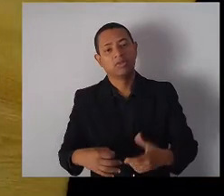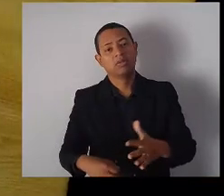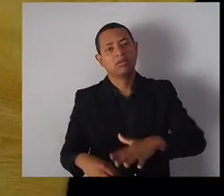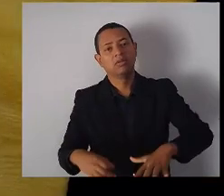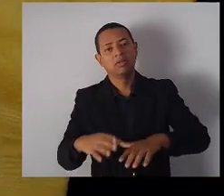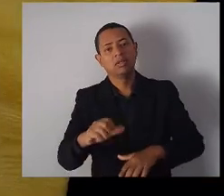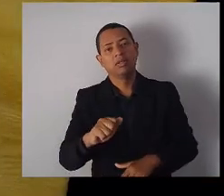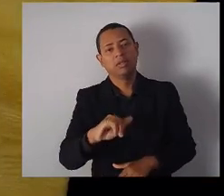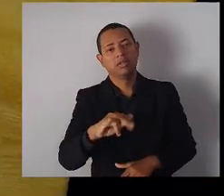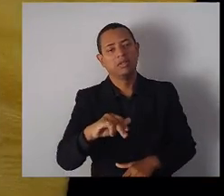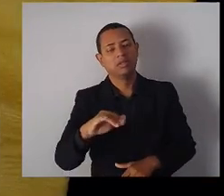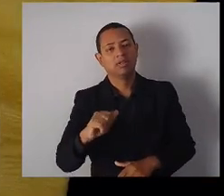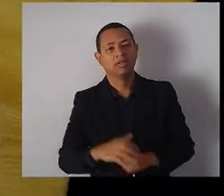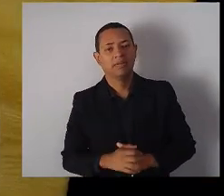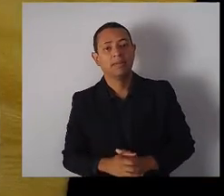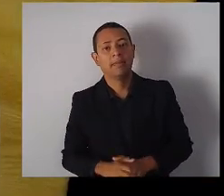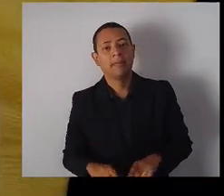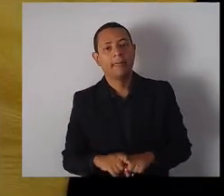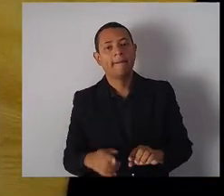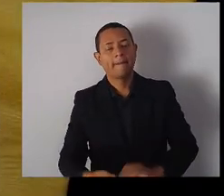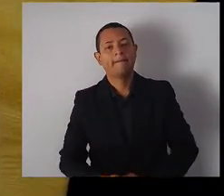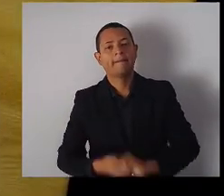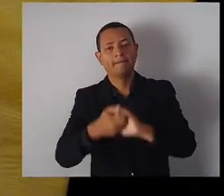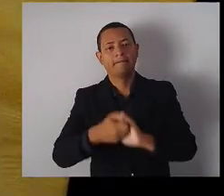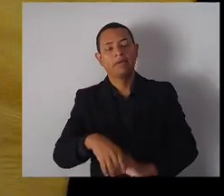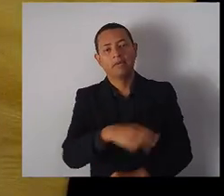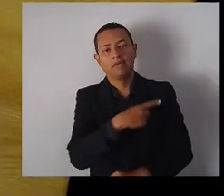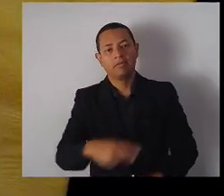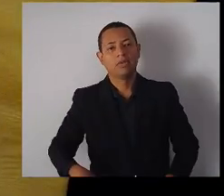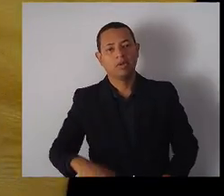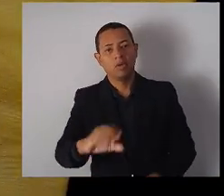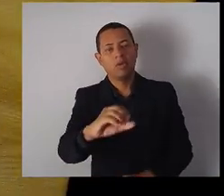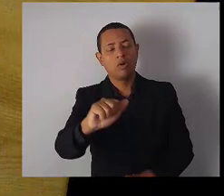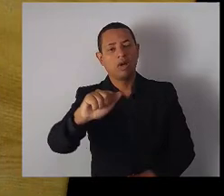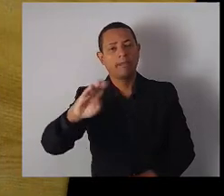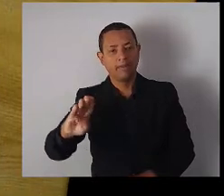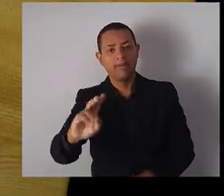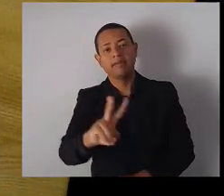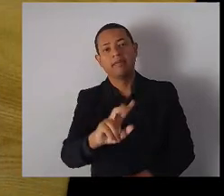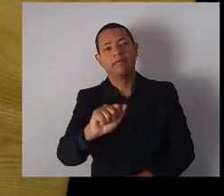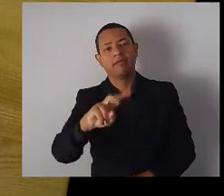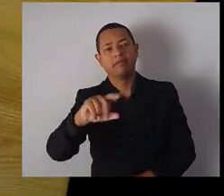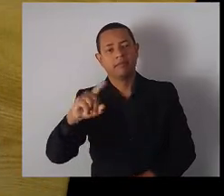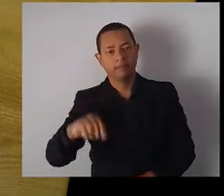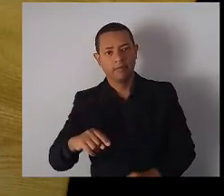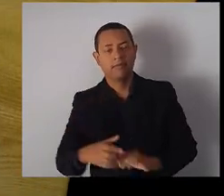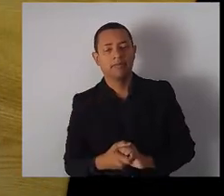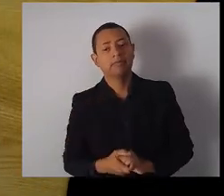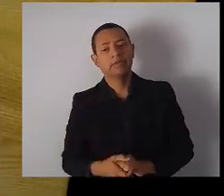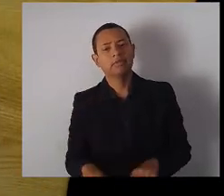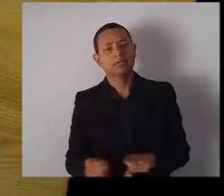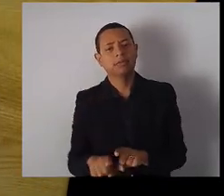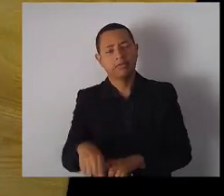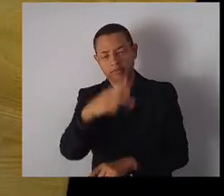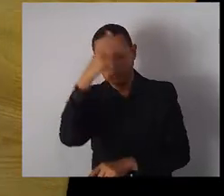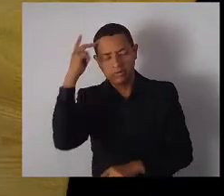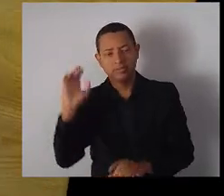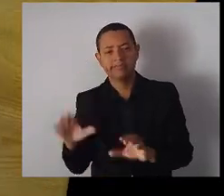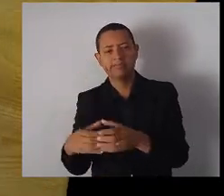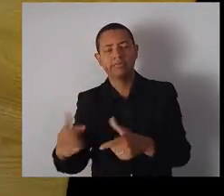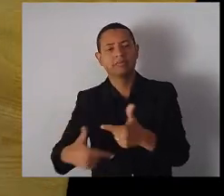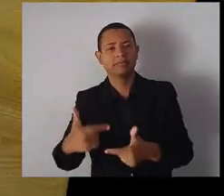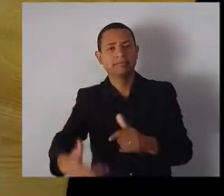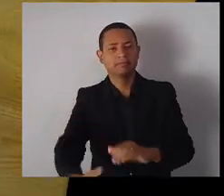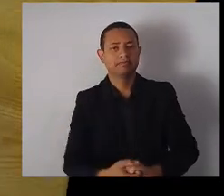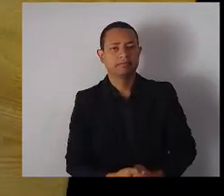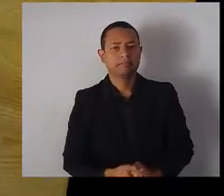amigo presidente da OAB de Juazeiro do Norte, Vavá Lemos, servidores e assistência presente. Senhor presidente,